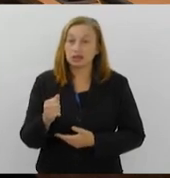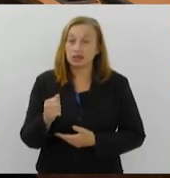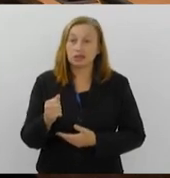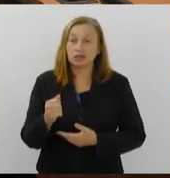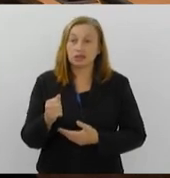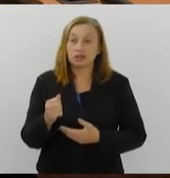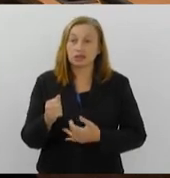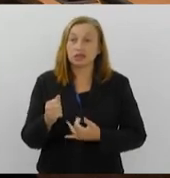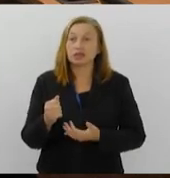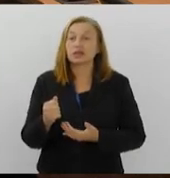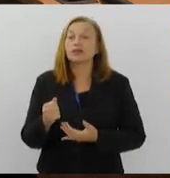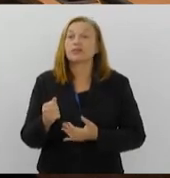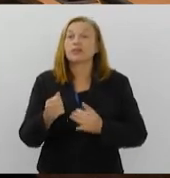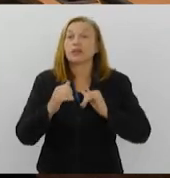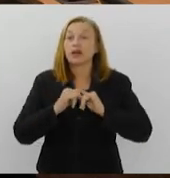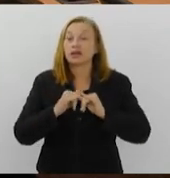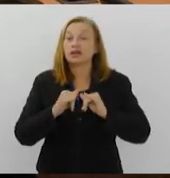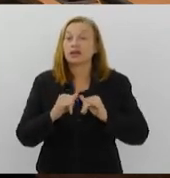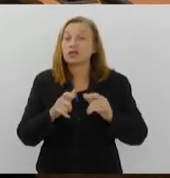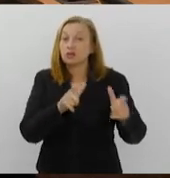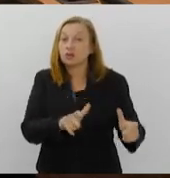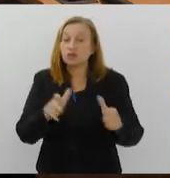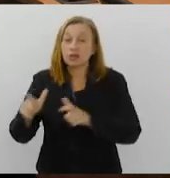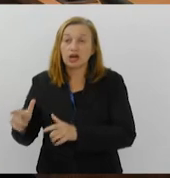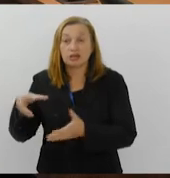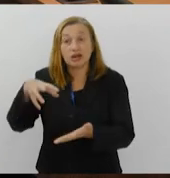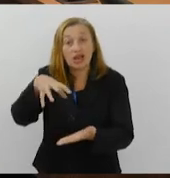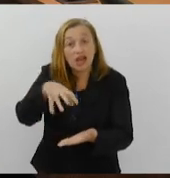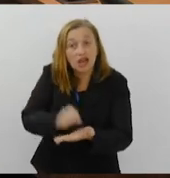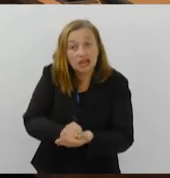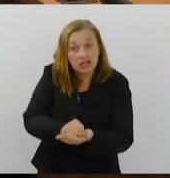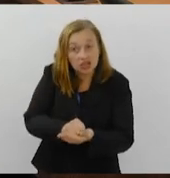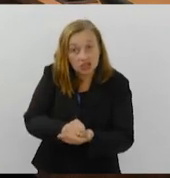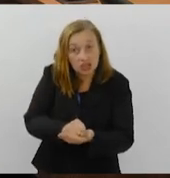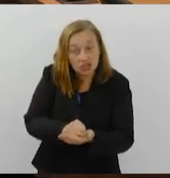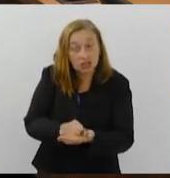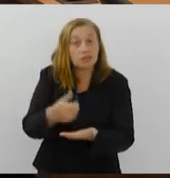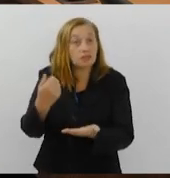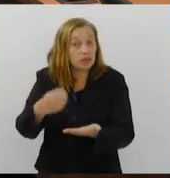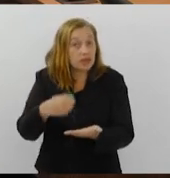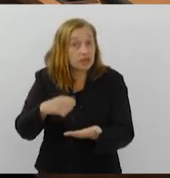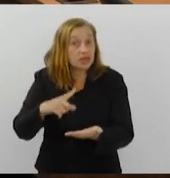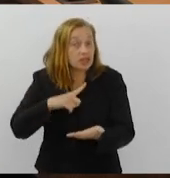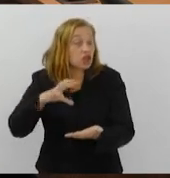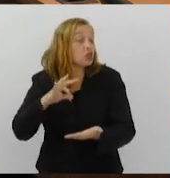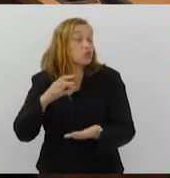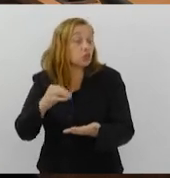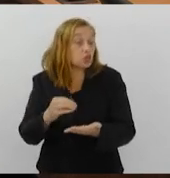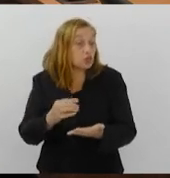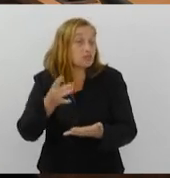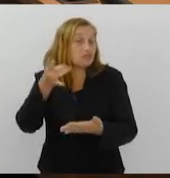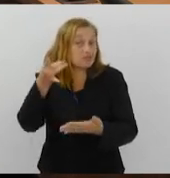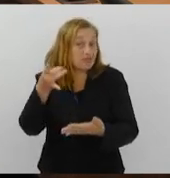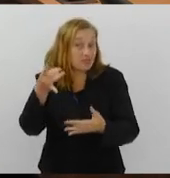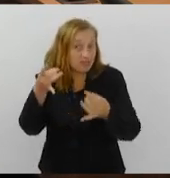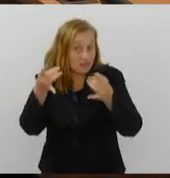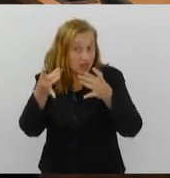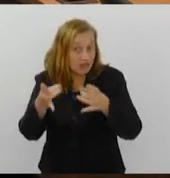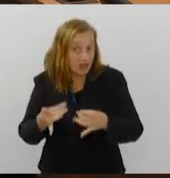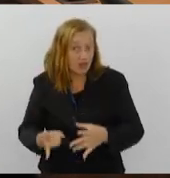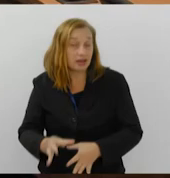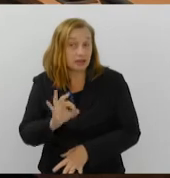nesses órgãos cadastrados. Então, para ser cadastrado, tem que ter tudo certinho, estatuto, etc., etc.